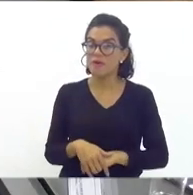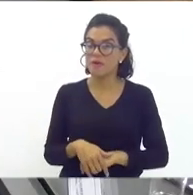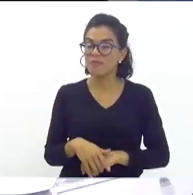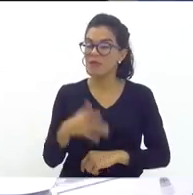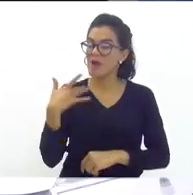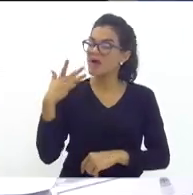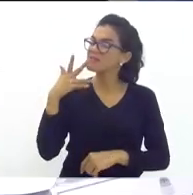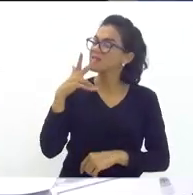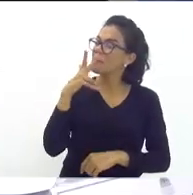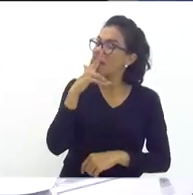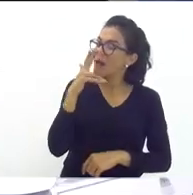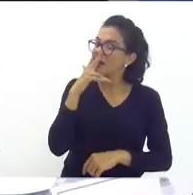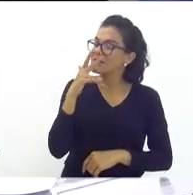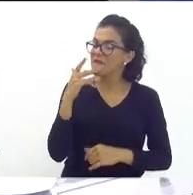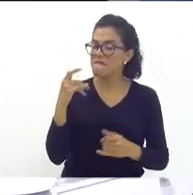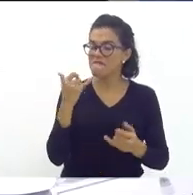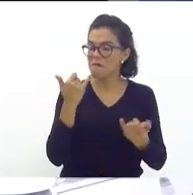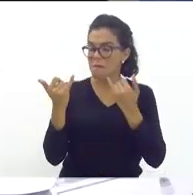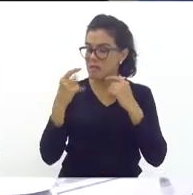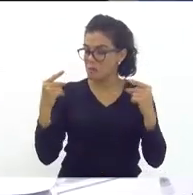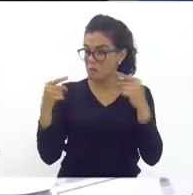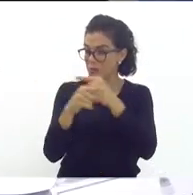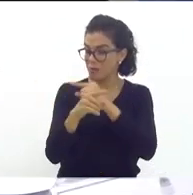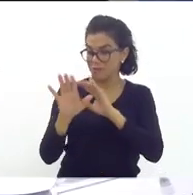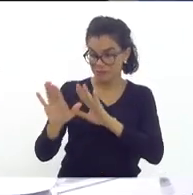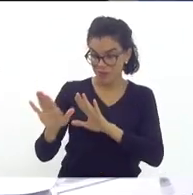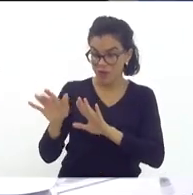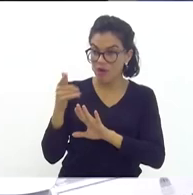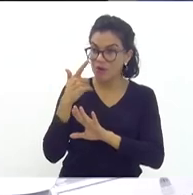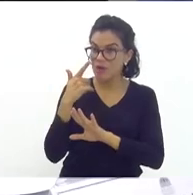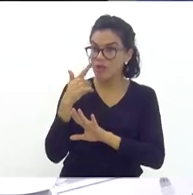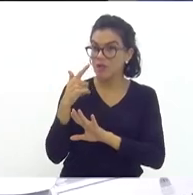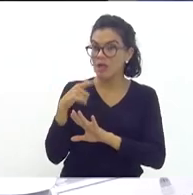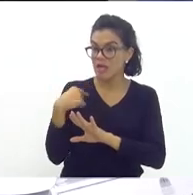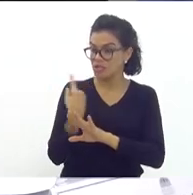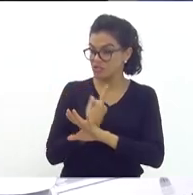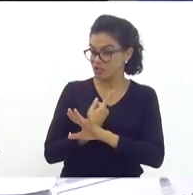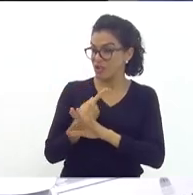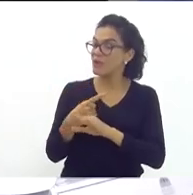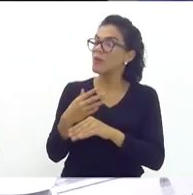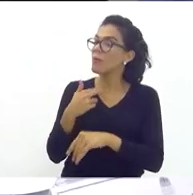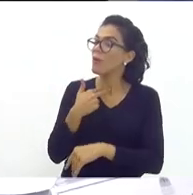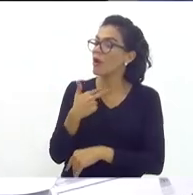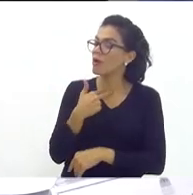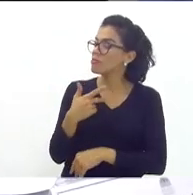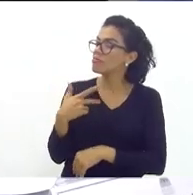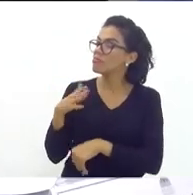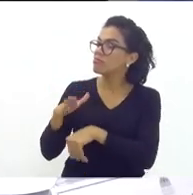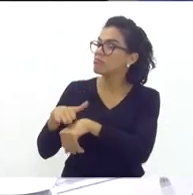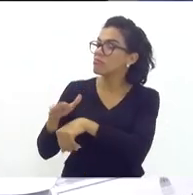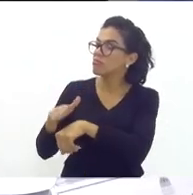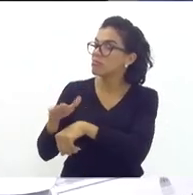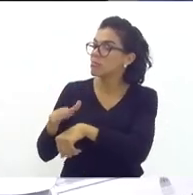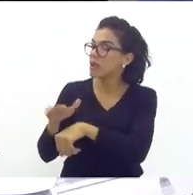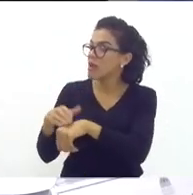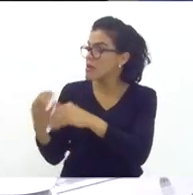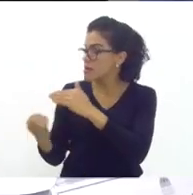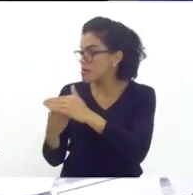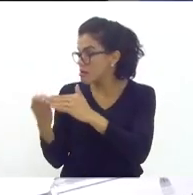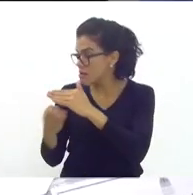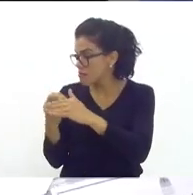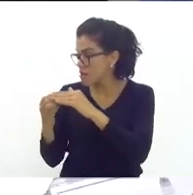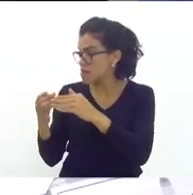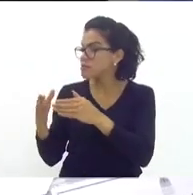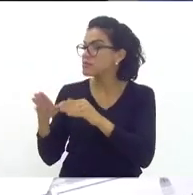avião divergência com a ligação de imposto tão lembrando a gente não pode é na agência e lá e solicitar a a concessionária que abre